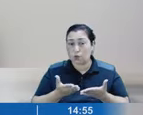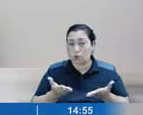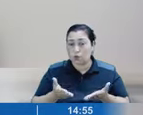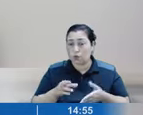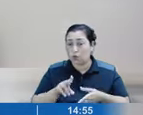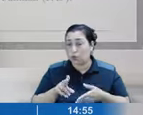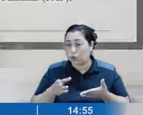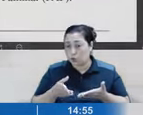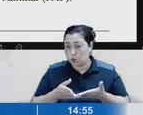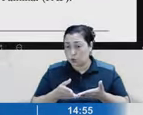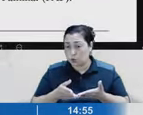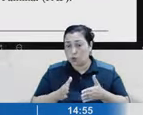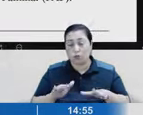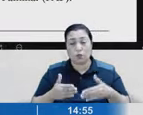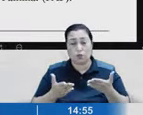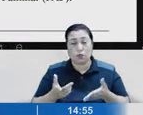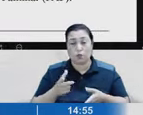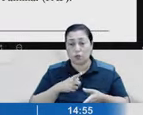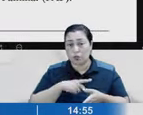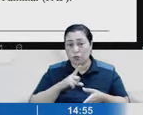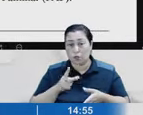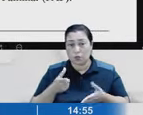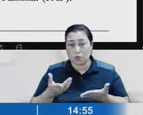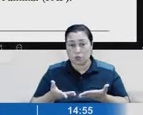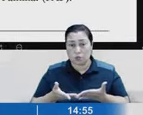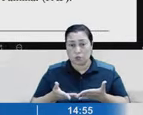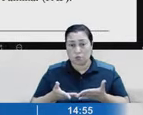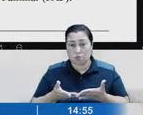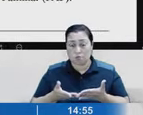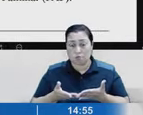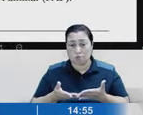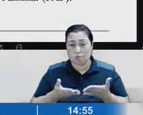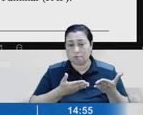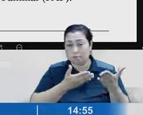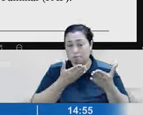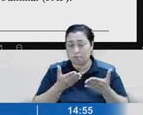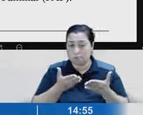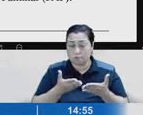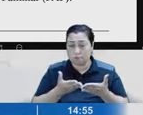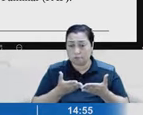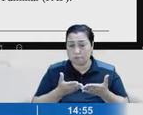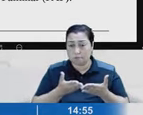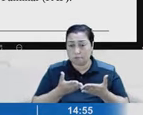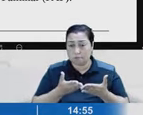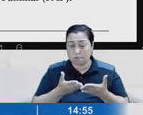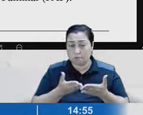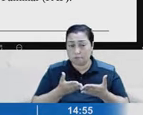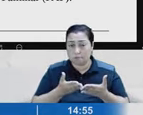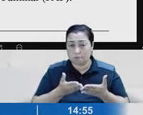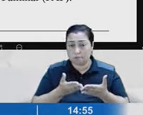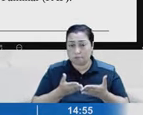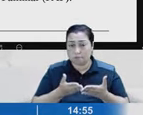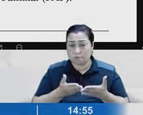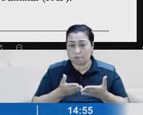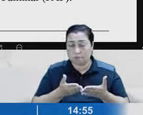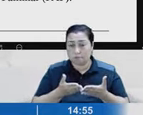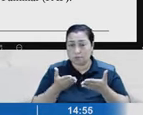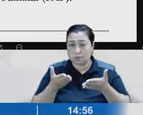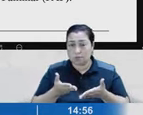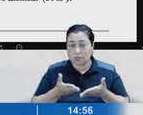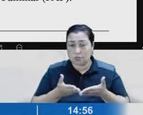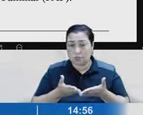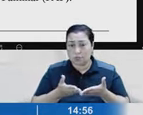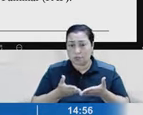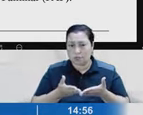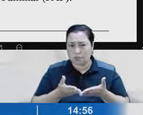grau. Então, eles não têm esse poder, essa capacidade de transmissão genética.